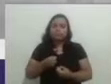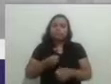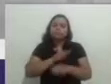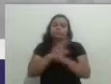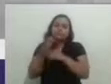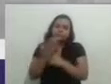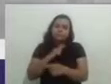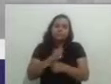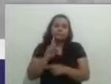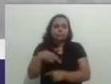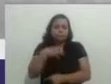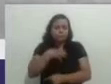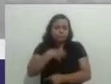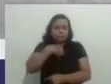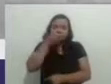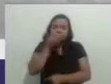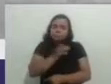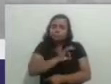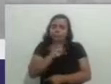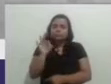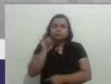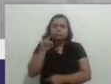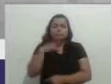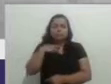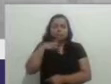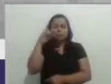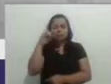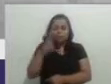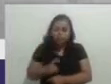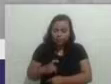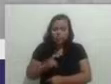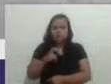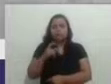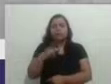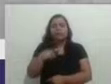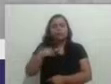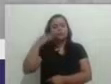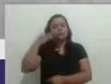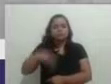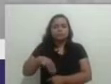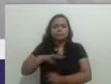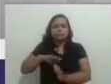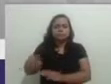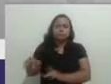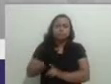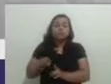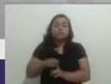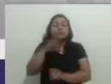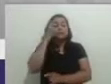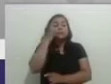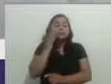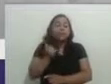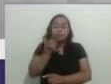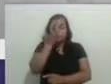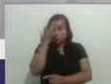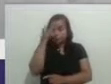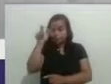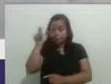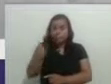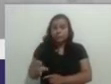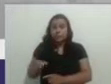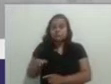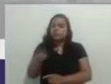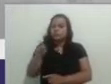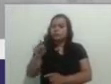sensação boa você sai de uma depressão é você poder entender que o outro Às vezes tem mais dores que